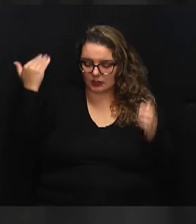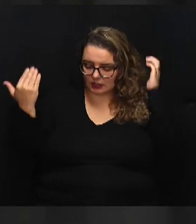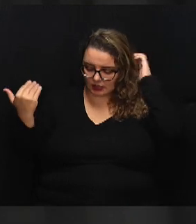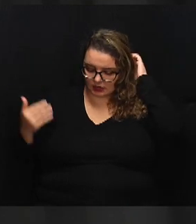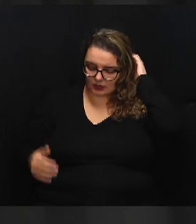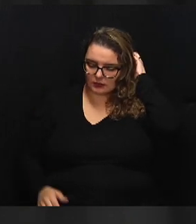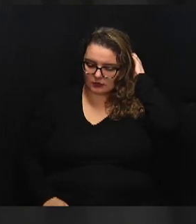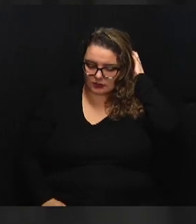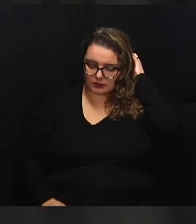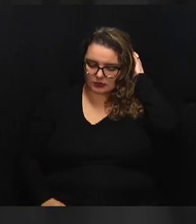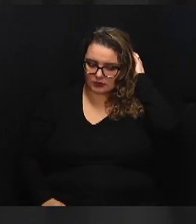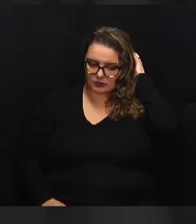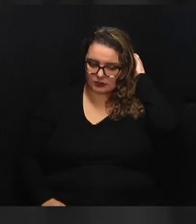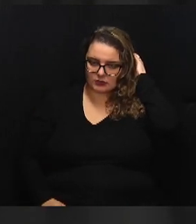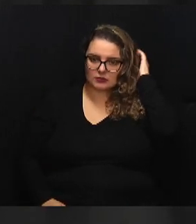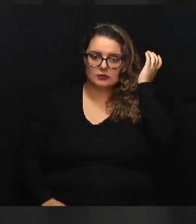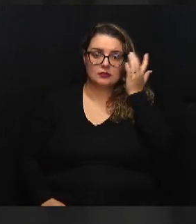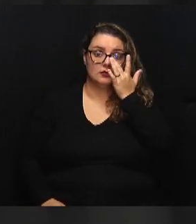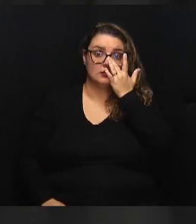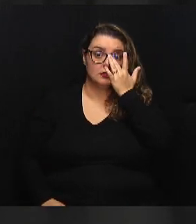também ministro